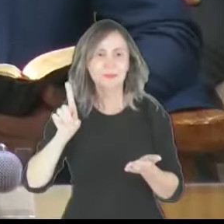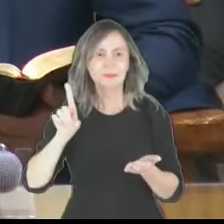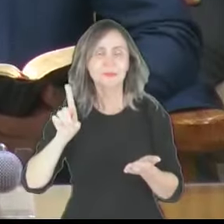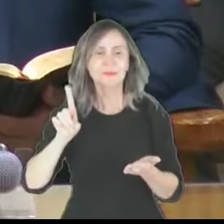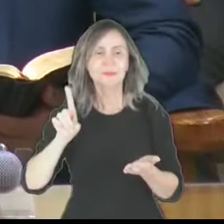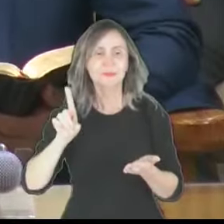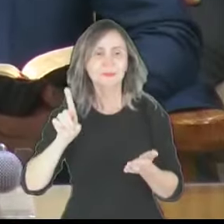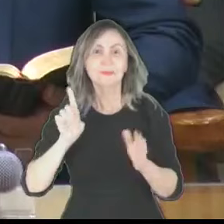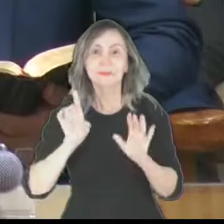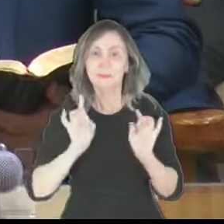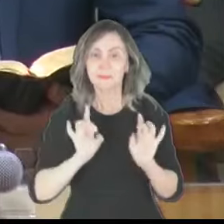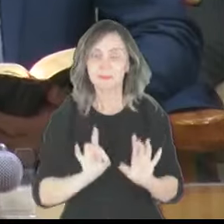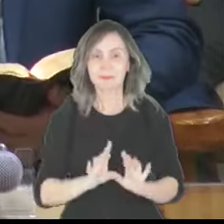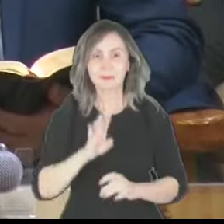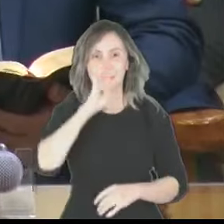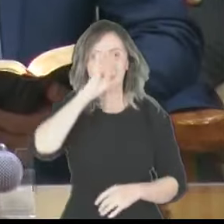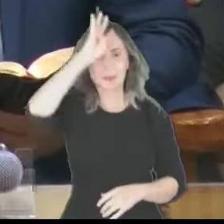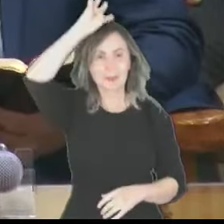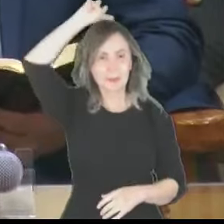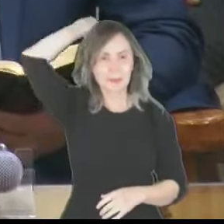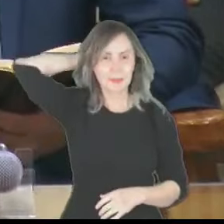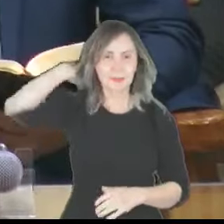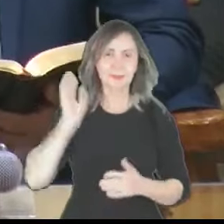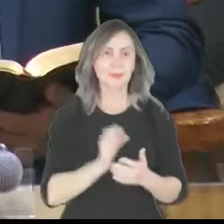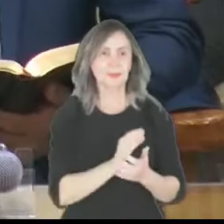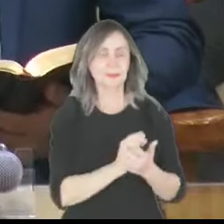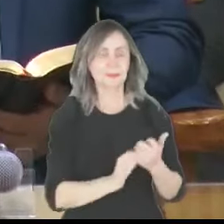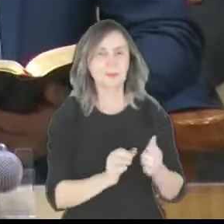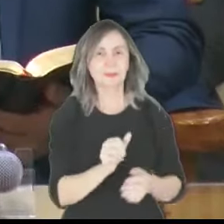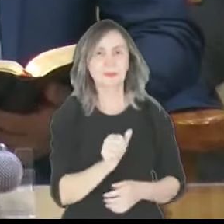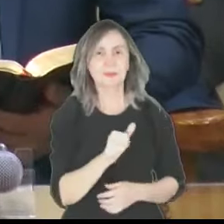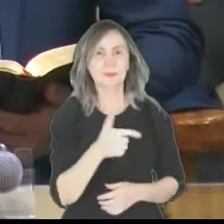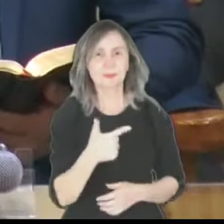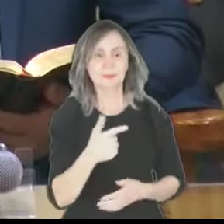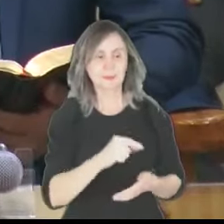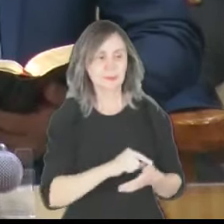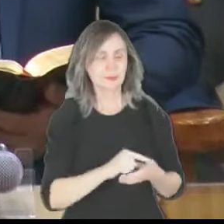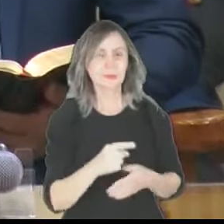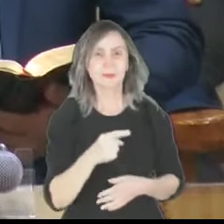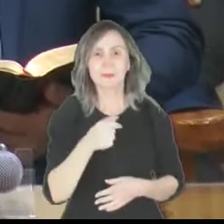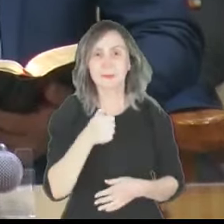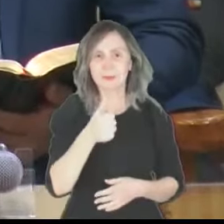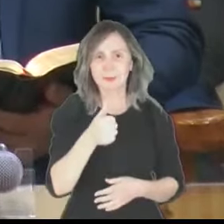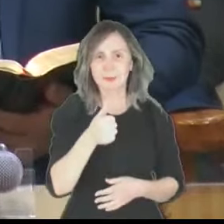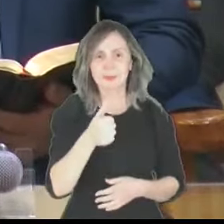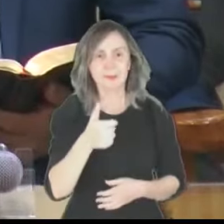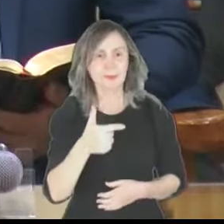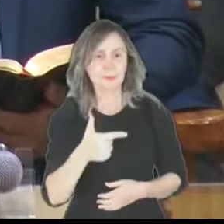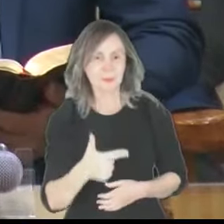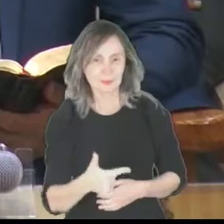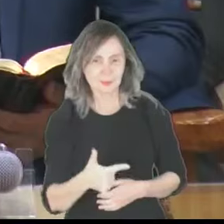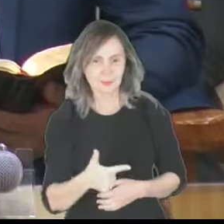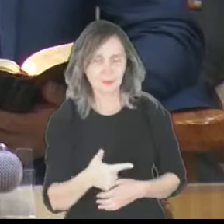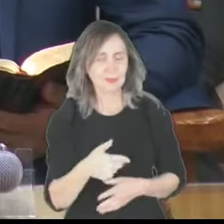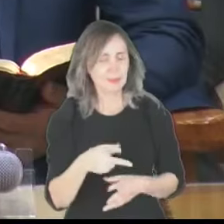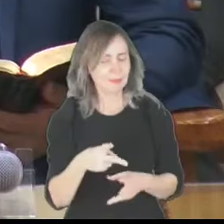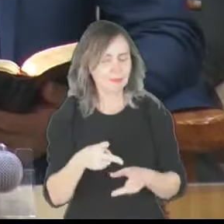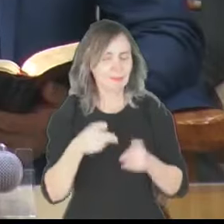Romanos 12, 1 e 2, nós percebemos que o Espírito Santo,